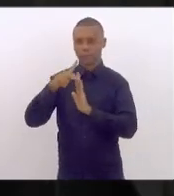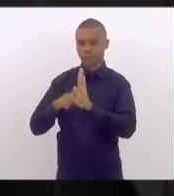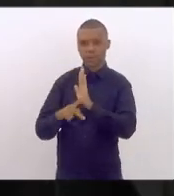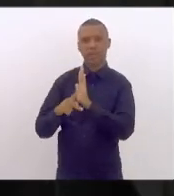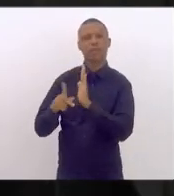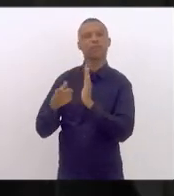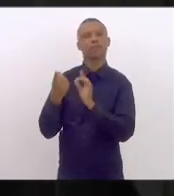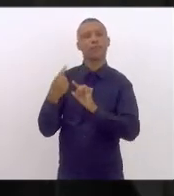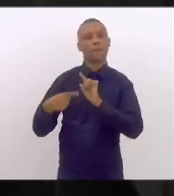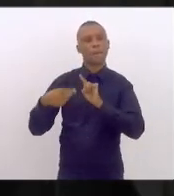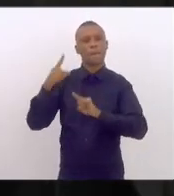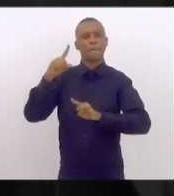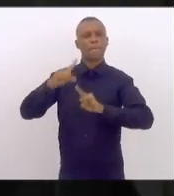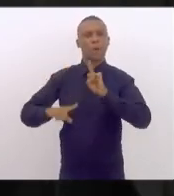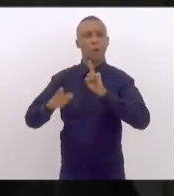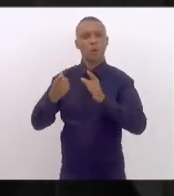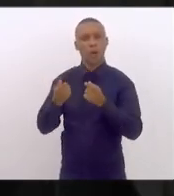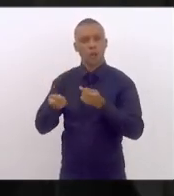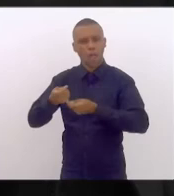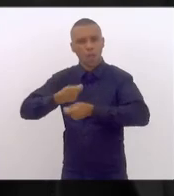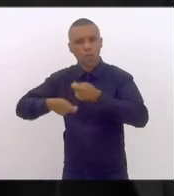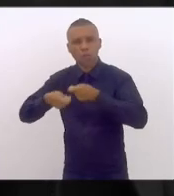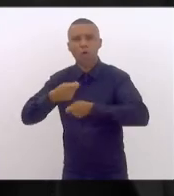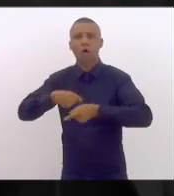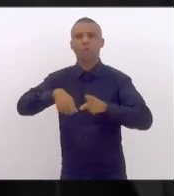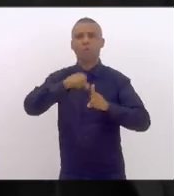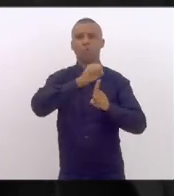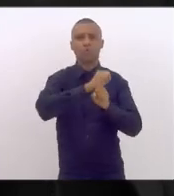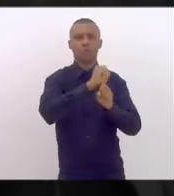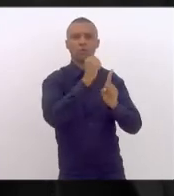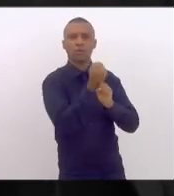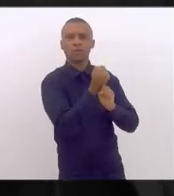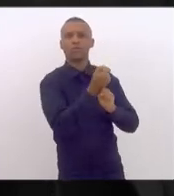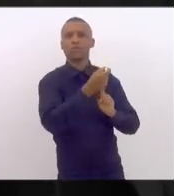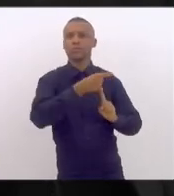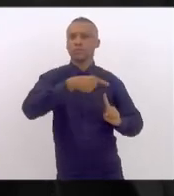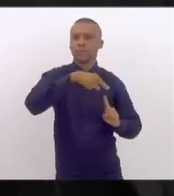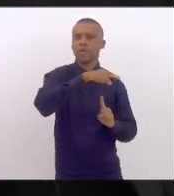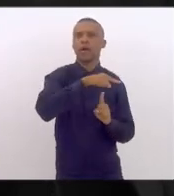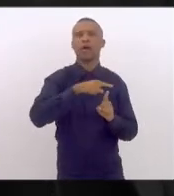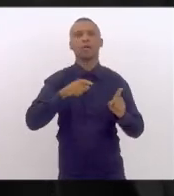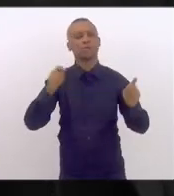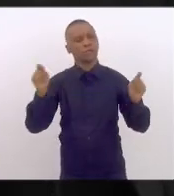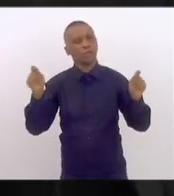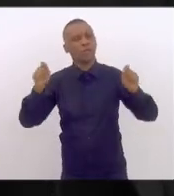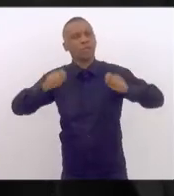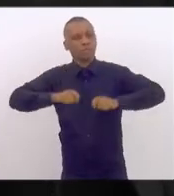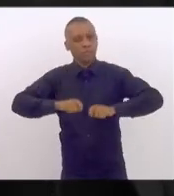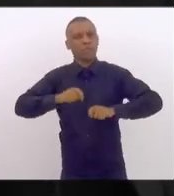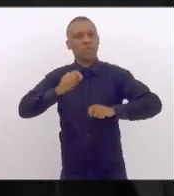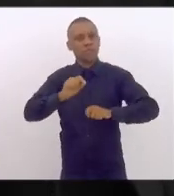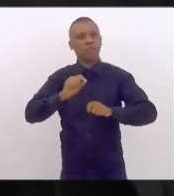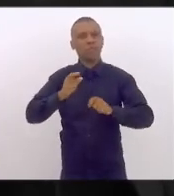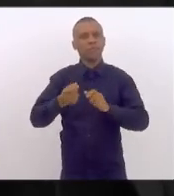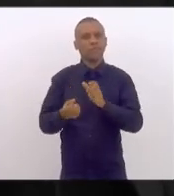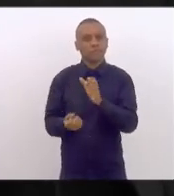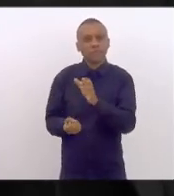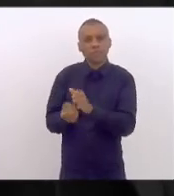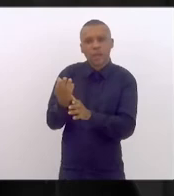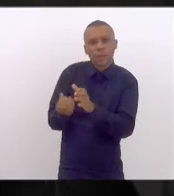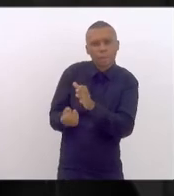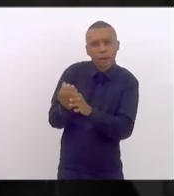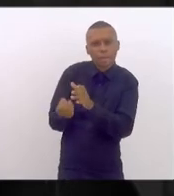desenvolvimento econômico e social que seja capaz de gerar emprego